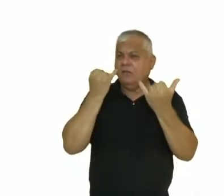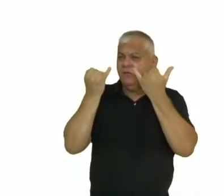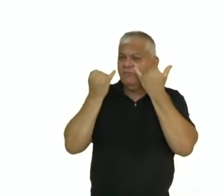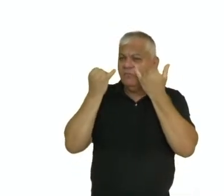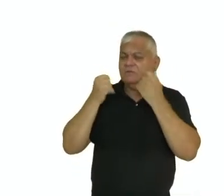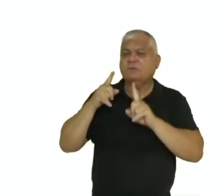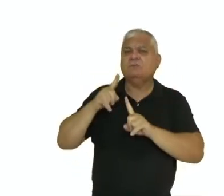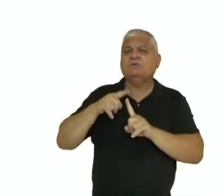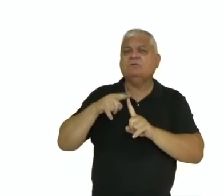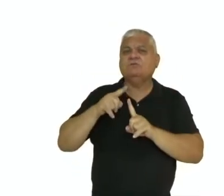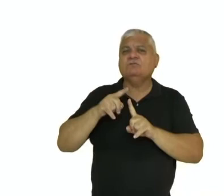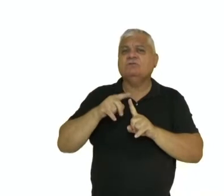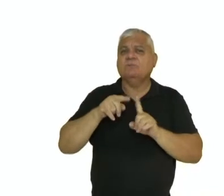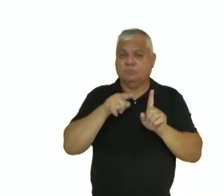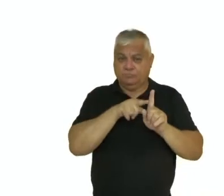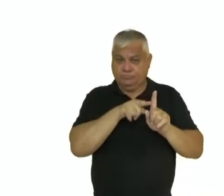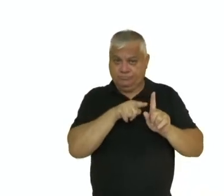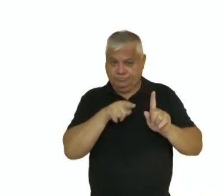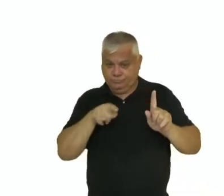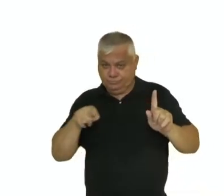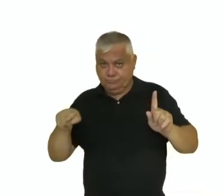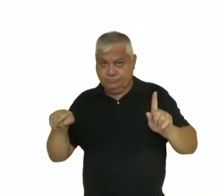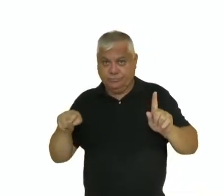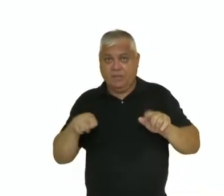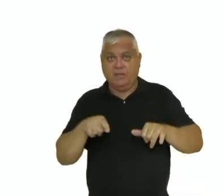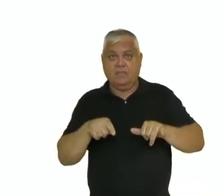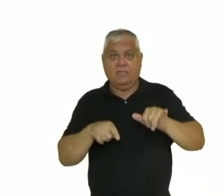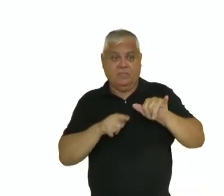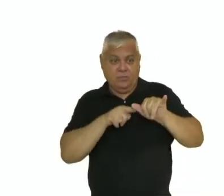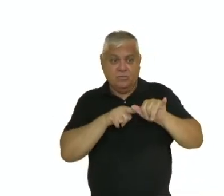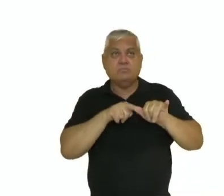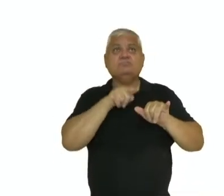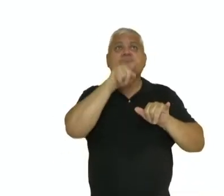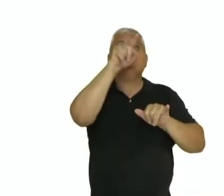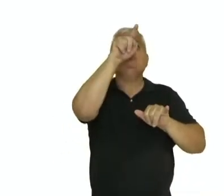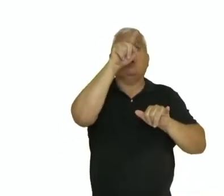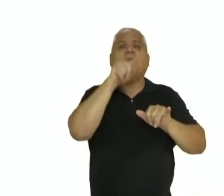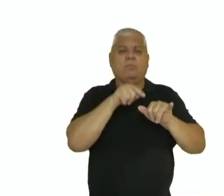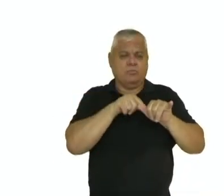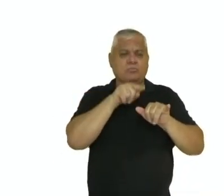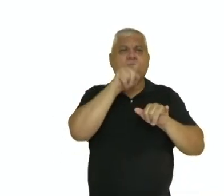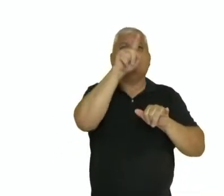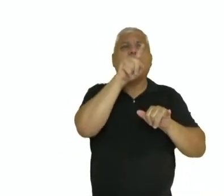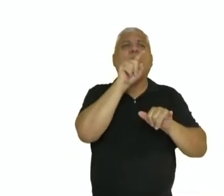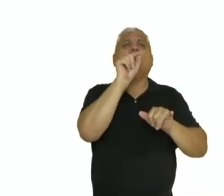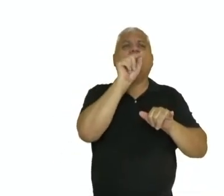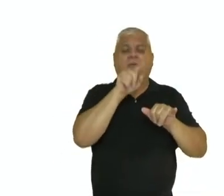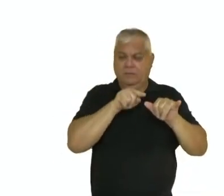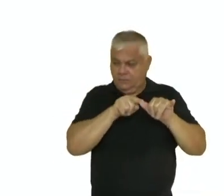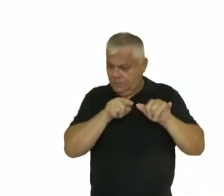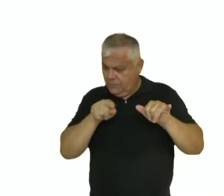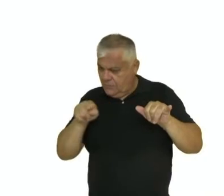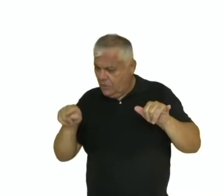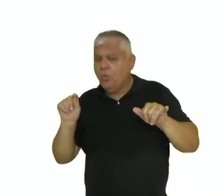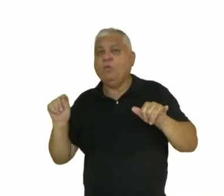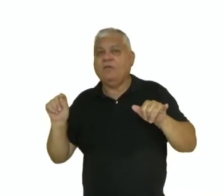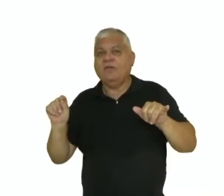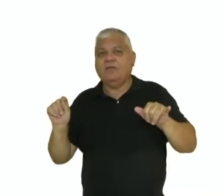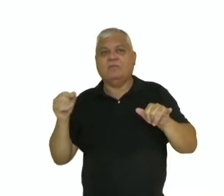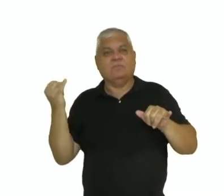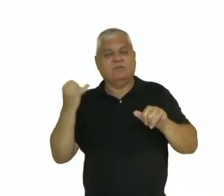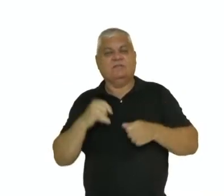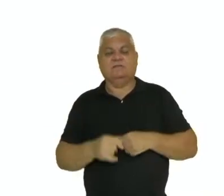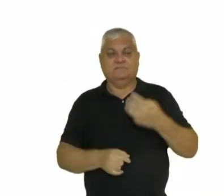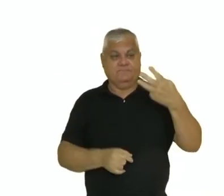destacada no eixo vertical, que é o eixo Y, e qual está sendo apresentada no eixo horizontal, que é o eixo X. E a